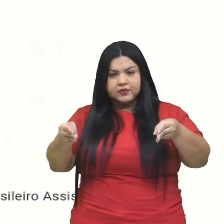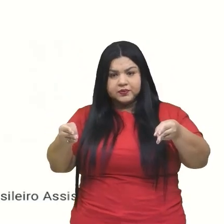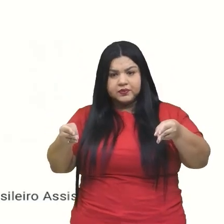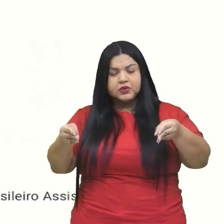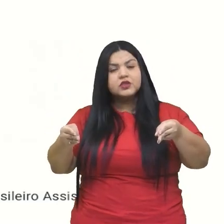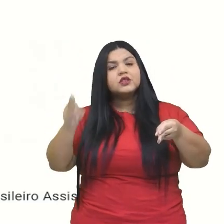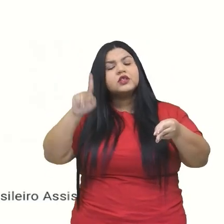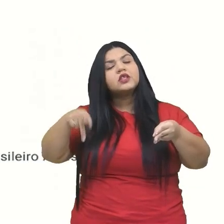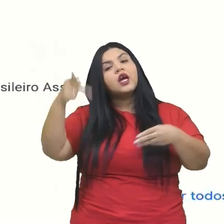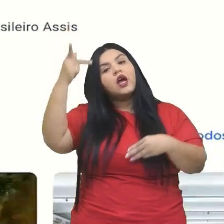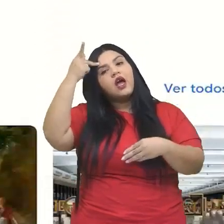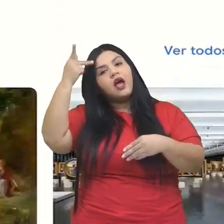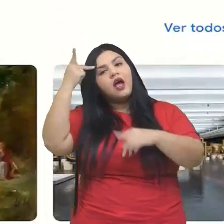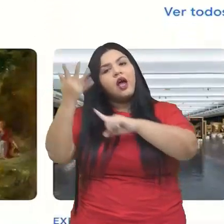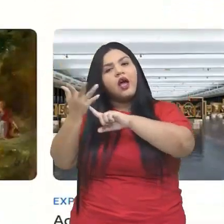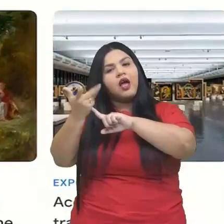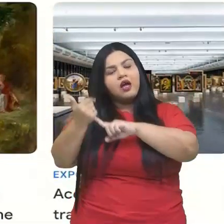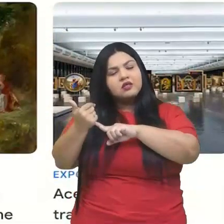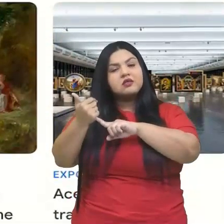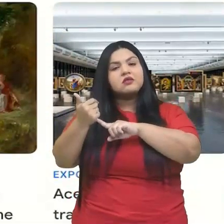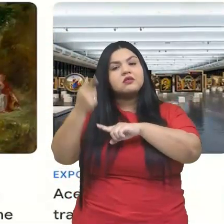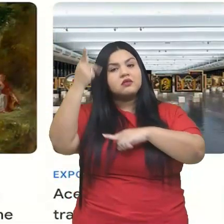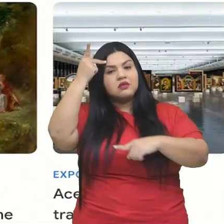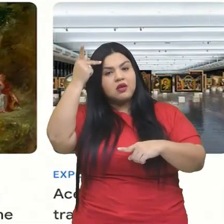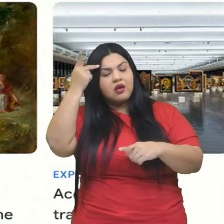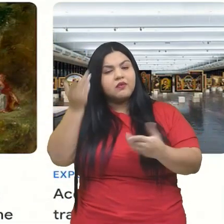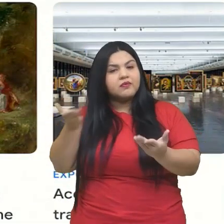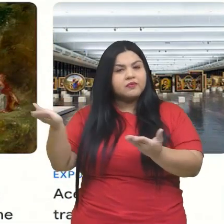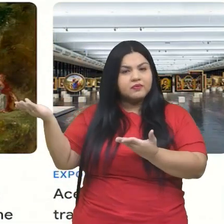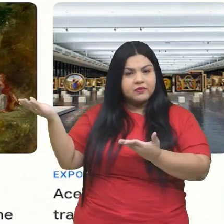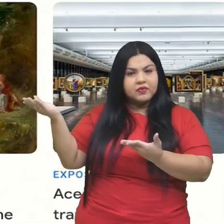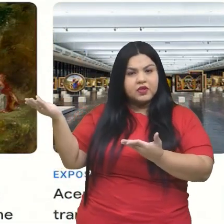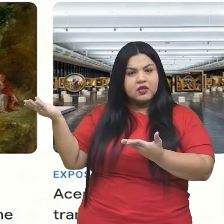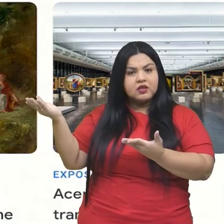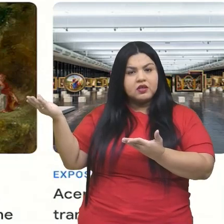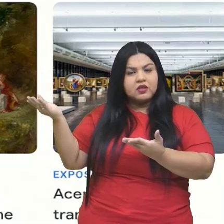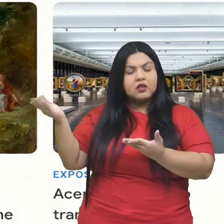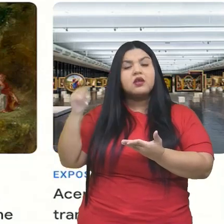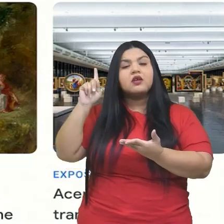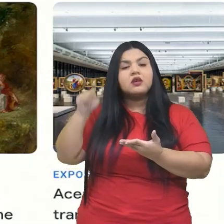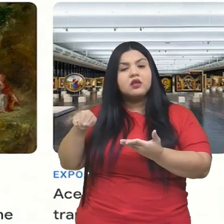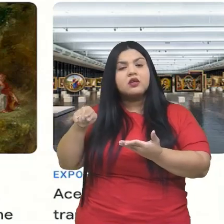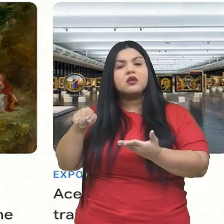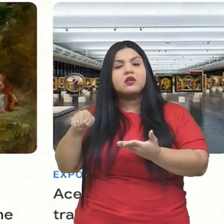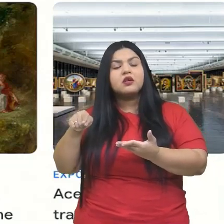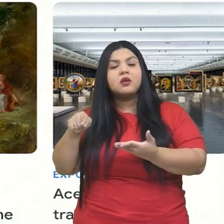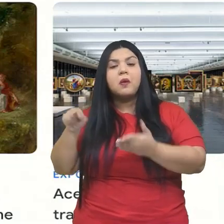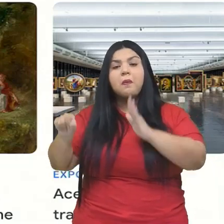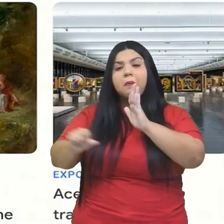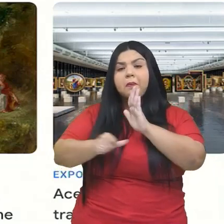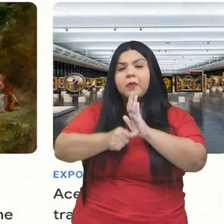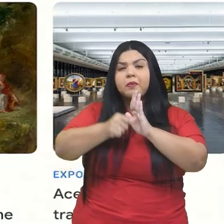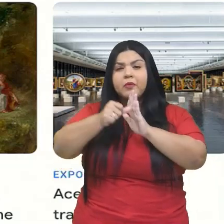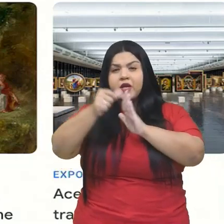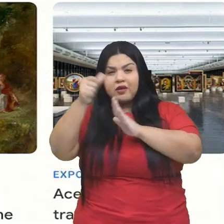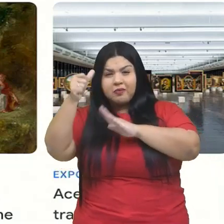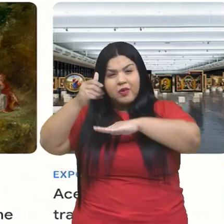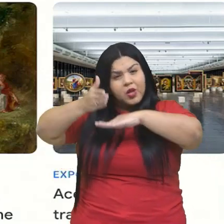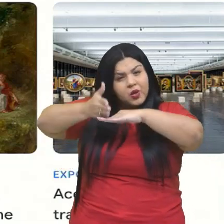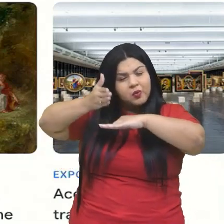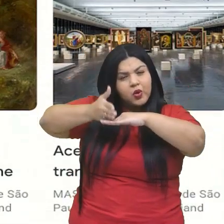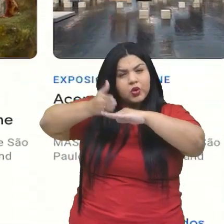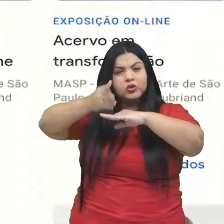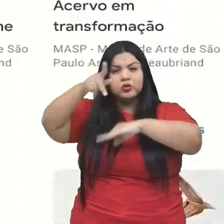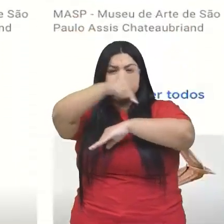Paulo, tá bom? E aqui, olha só, ele é considerado, né, o primeiro museu moderno do país, tá